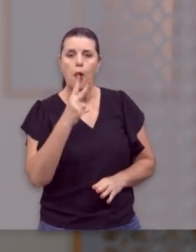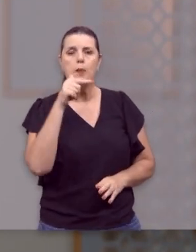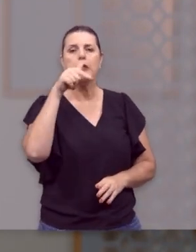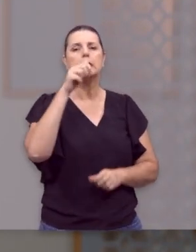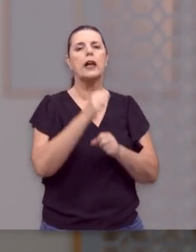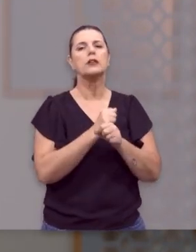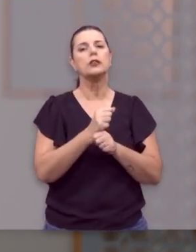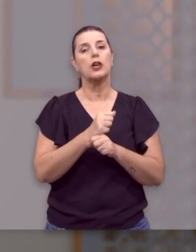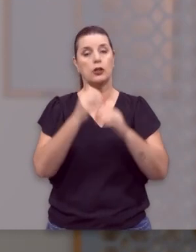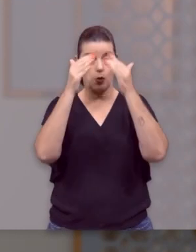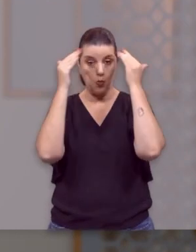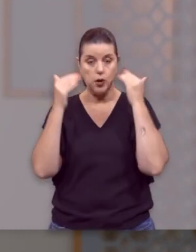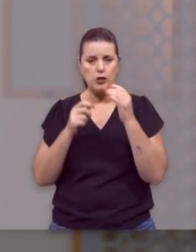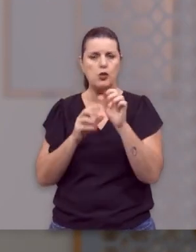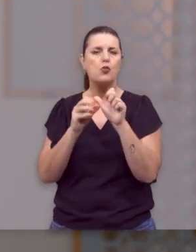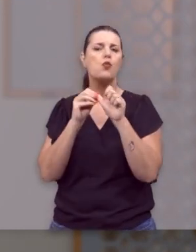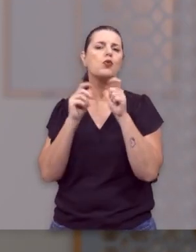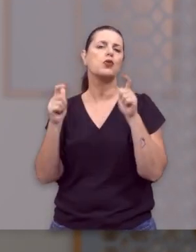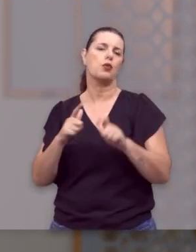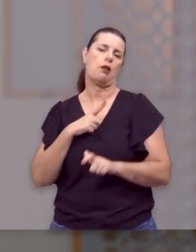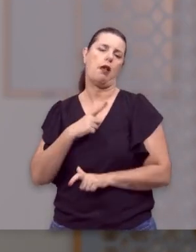único celeiro do mundo.